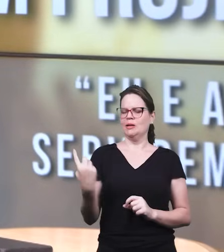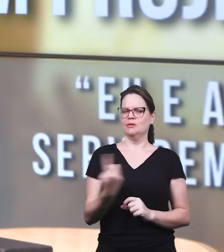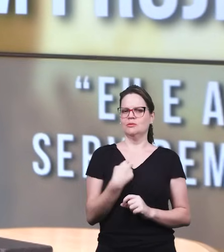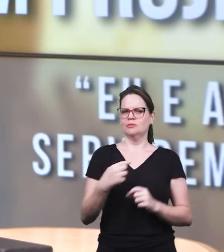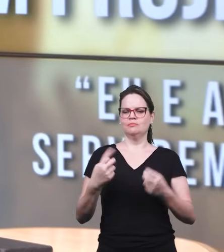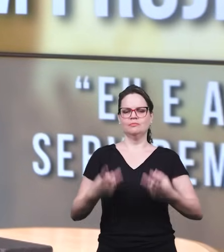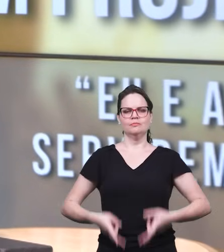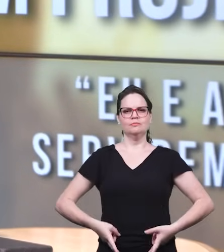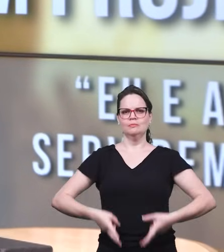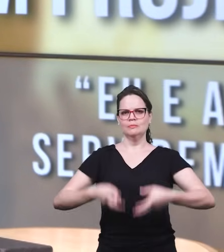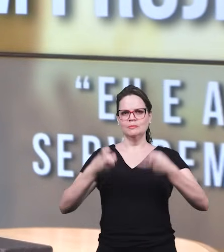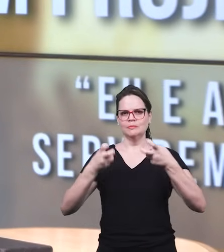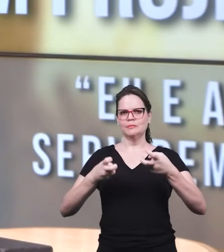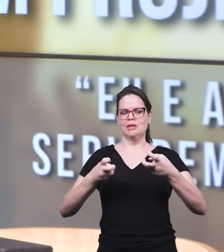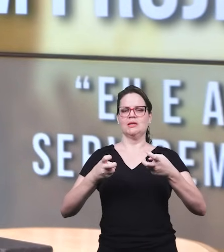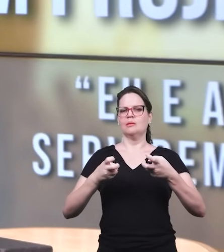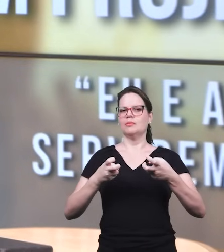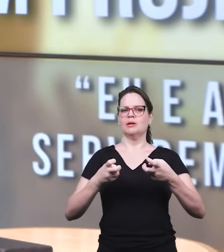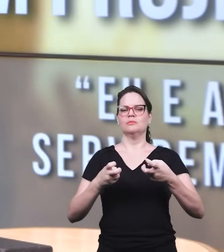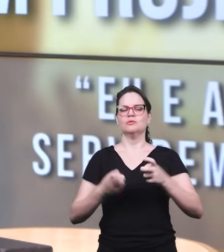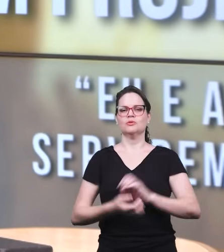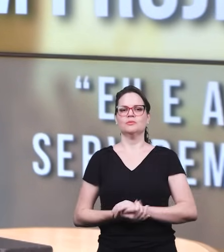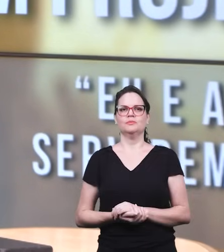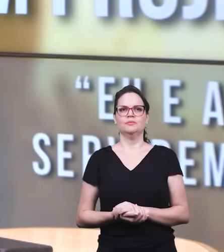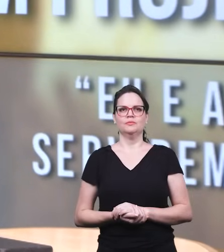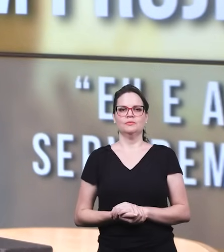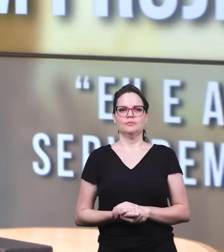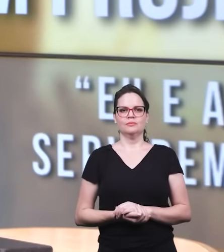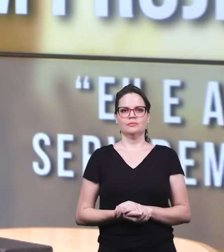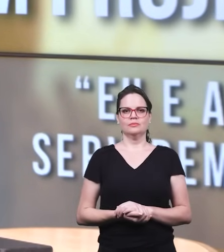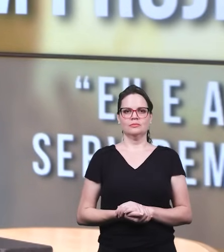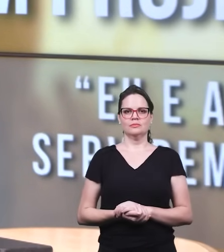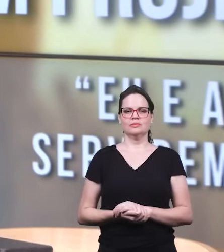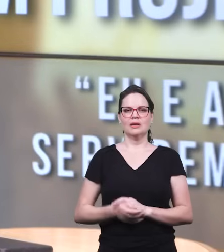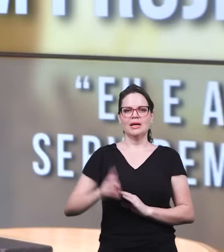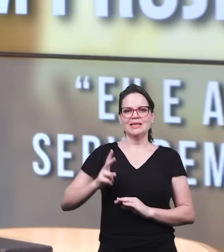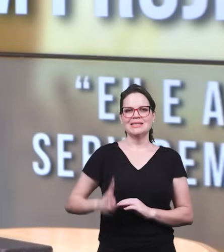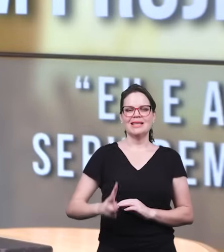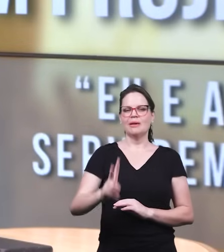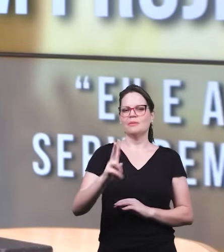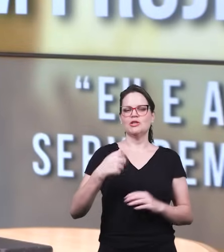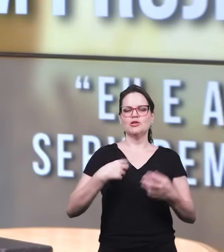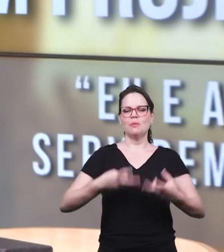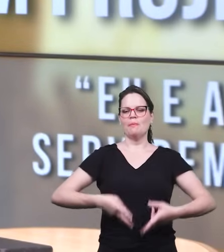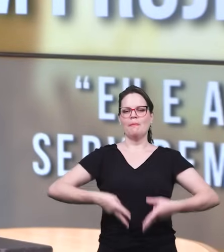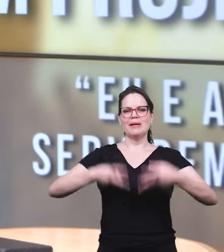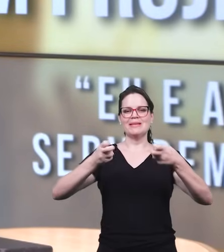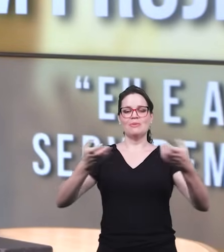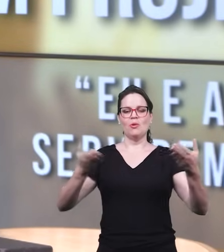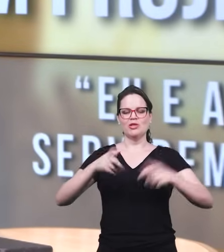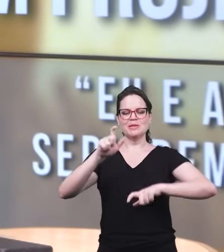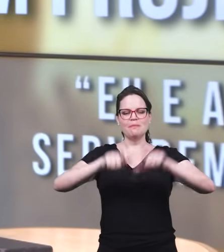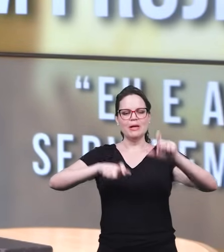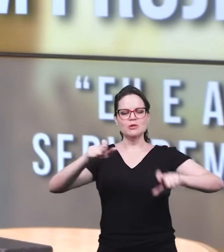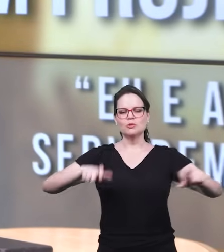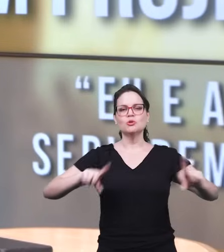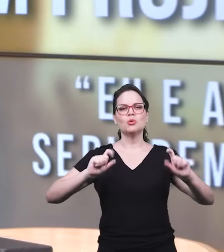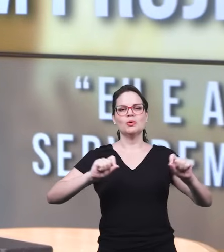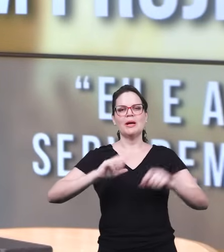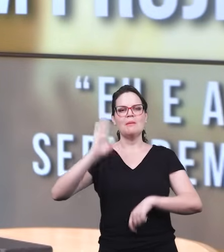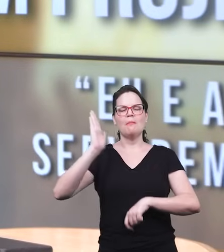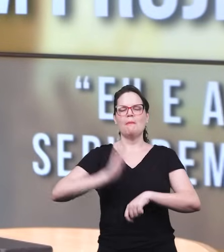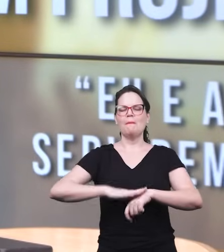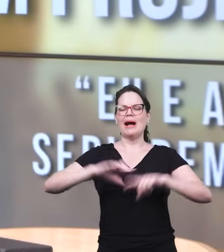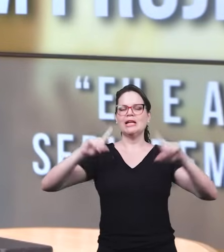percebemos e acompanhamos o dia a dia que o lugar das grandes batalhas hoje estão na mente do homem.